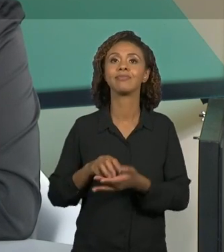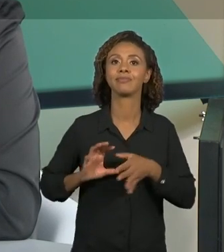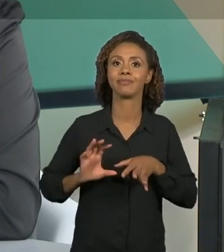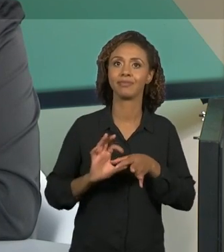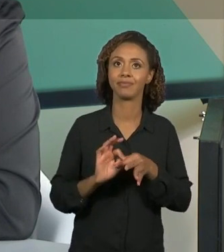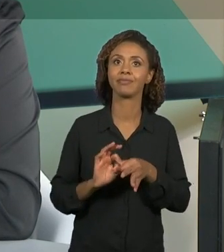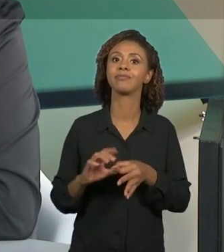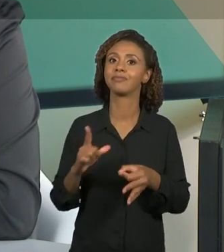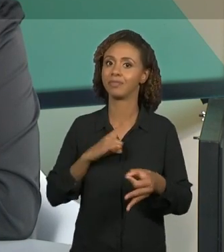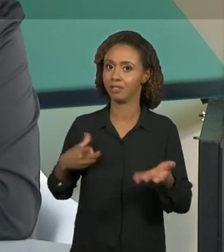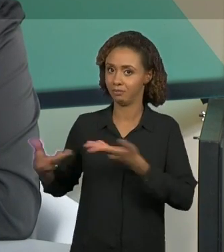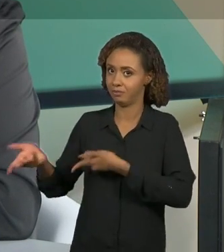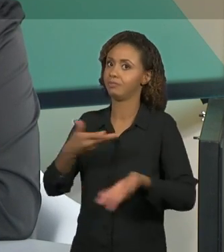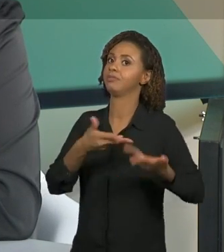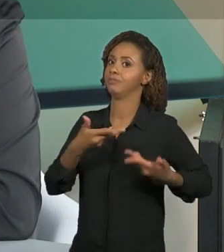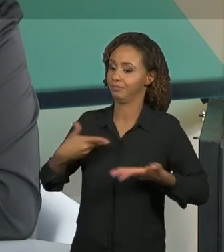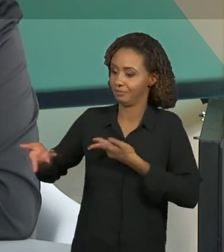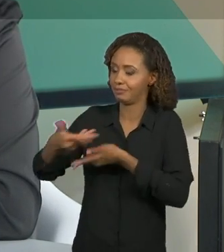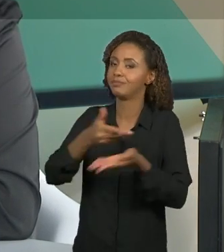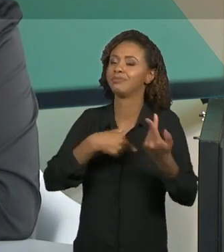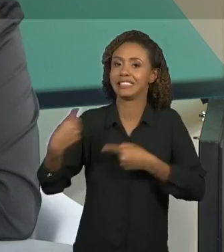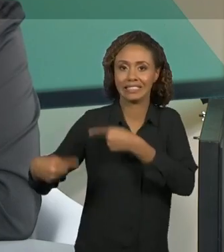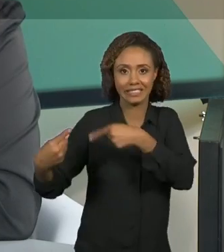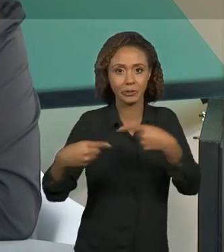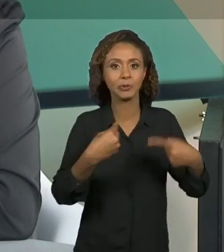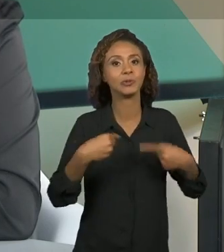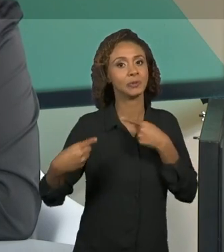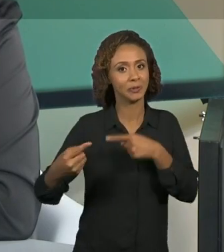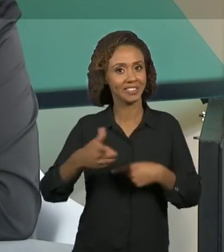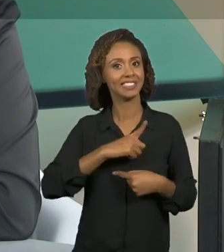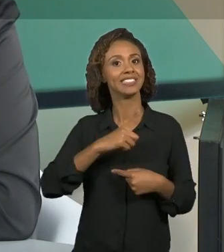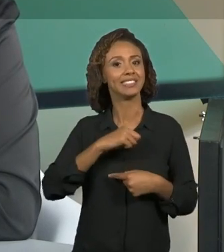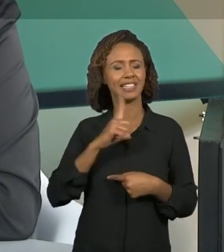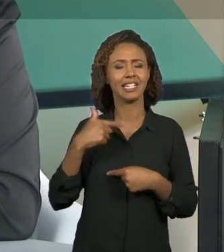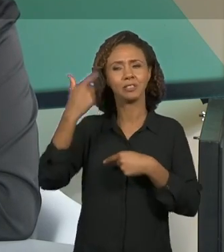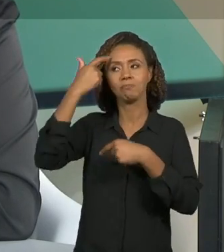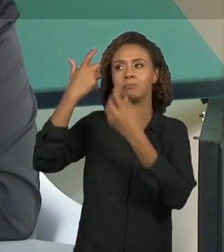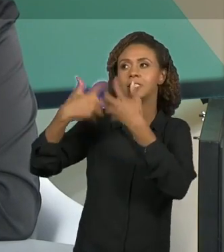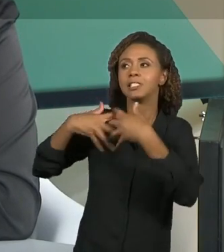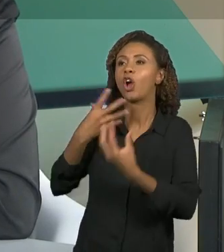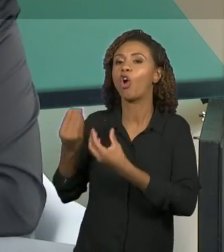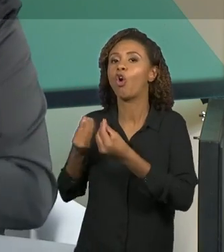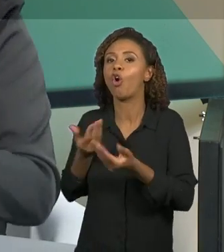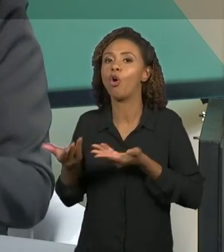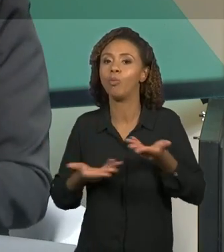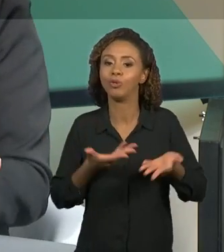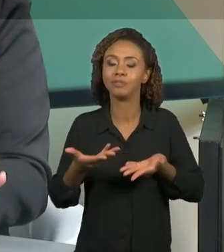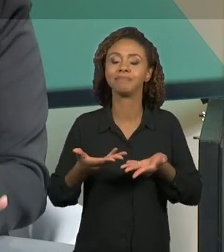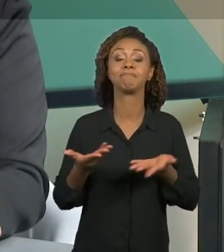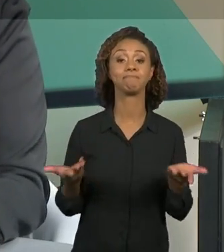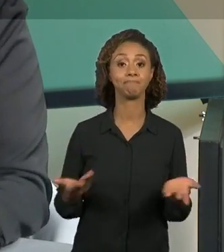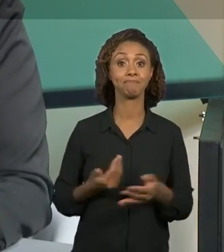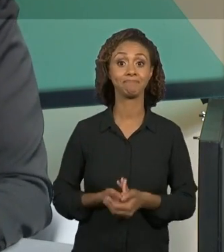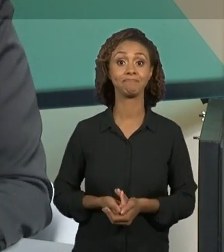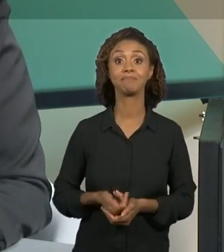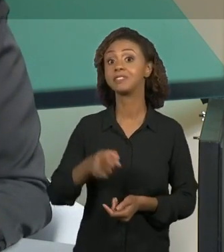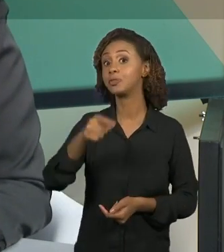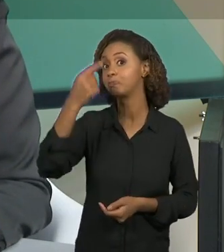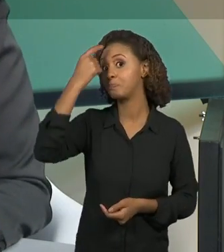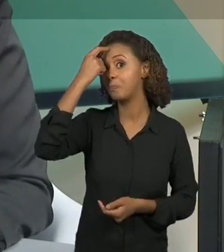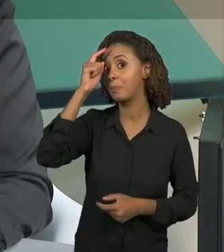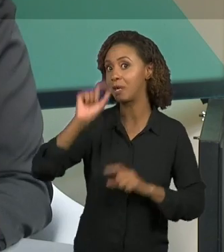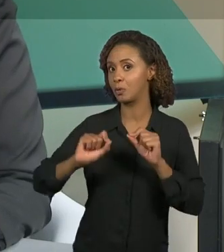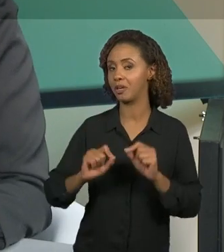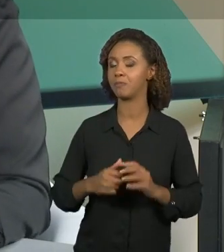compartilha demais é só para dizer para vocês a gente discute muito a gente pensa muito não todas as dinâmicas então assim vamos pensar no seguinte